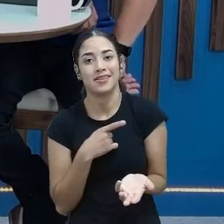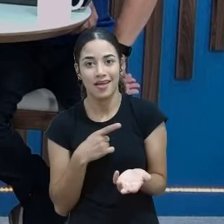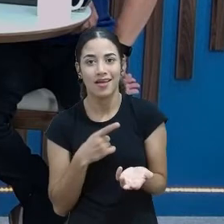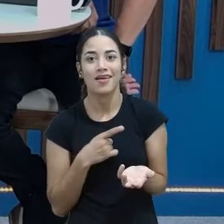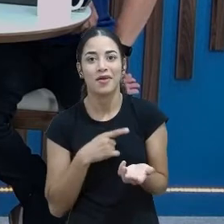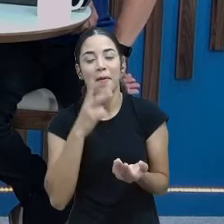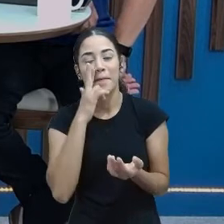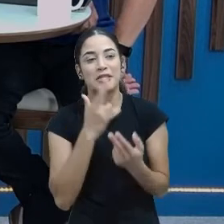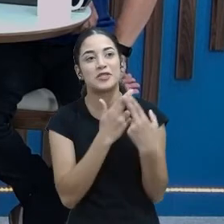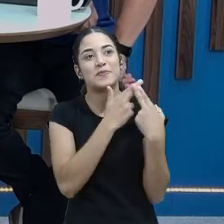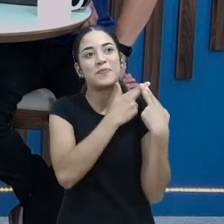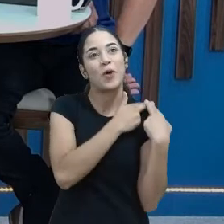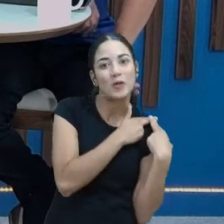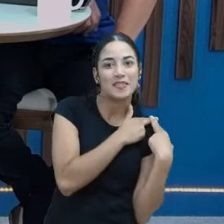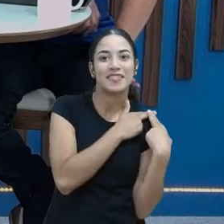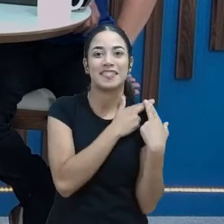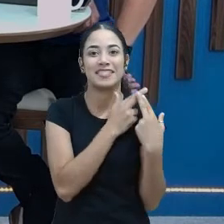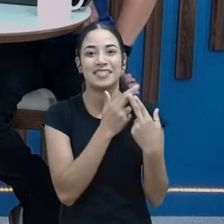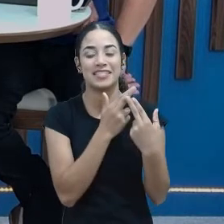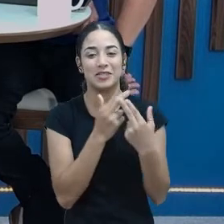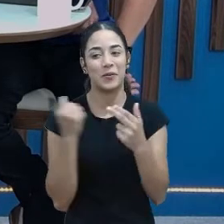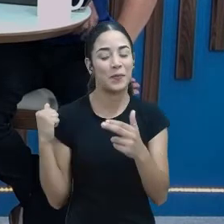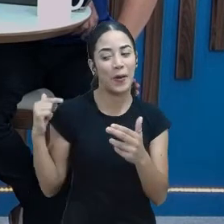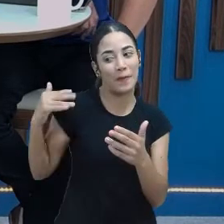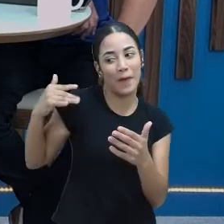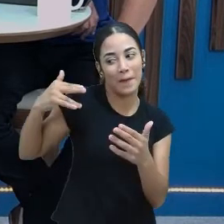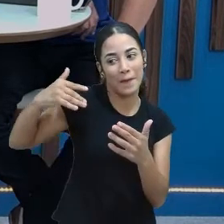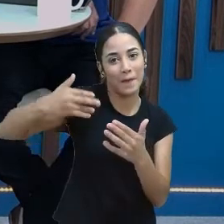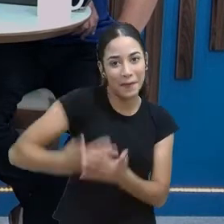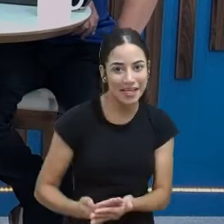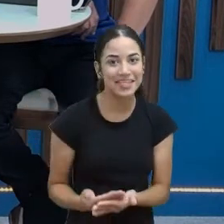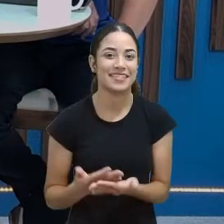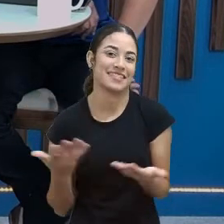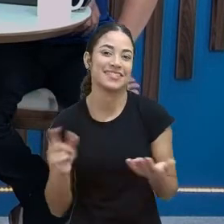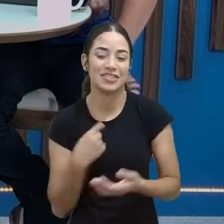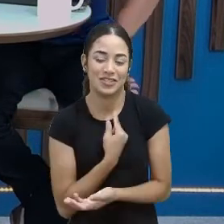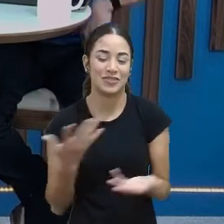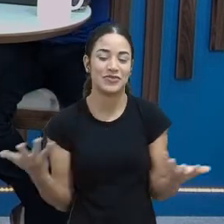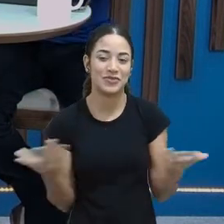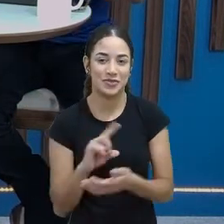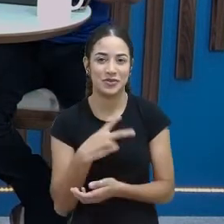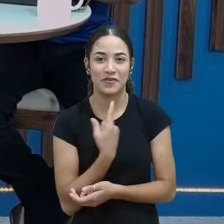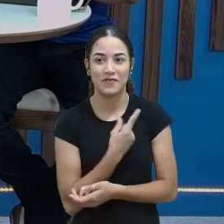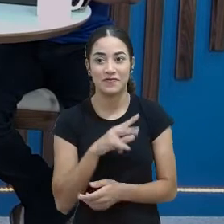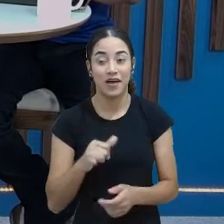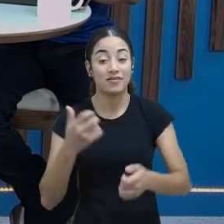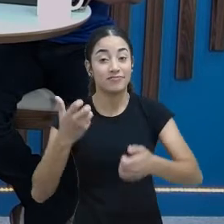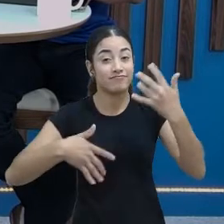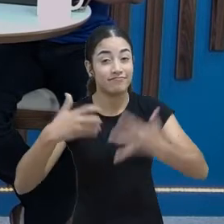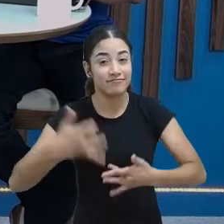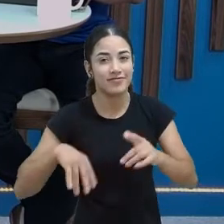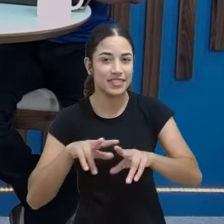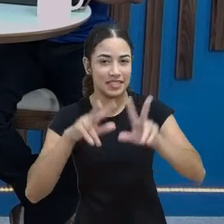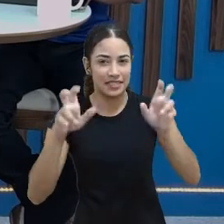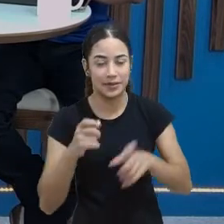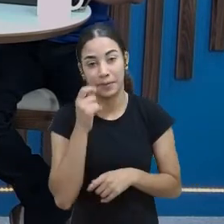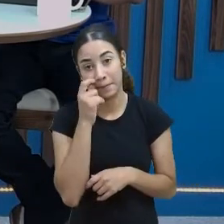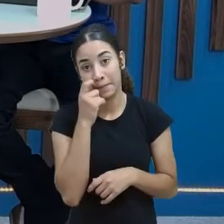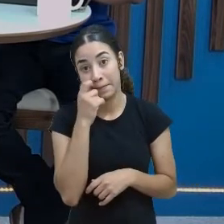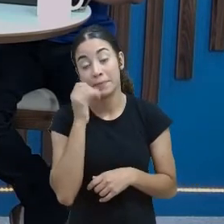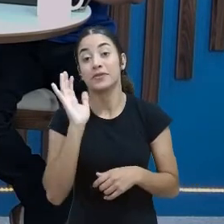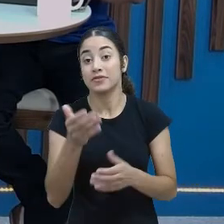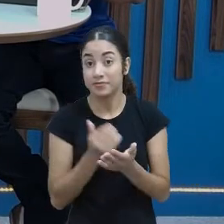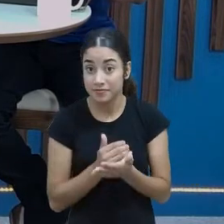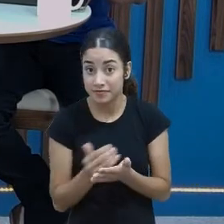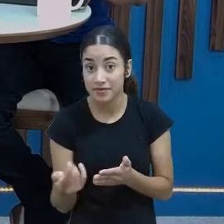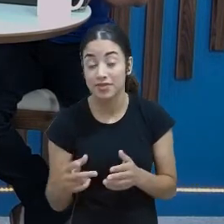né, desses povos africanos. Então, hoje a gente vai trabalhar um pouquinho mais, né, conversar sobre esse tema que a gente já iniciou na